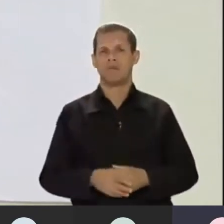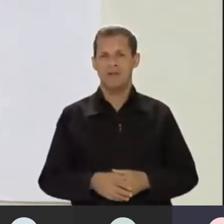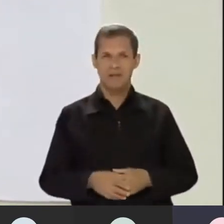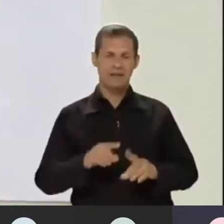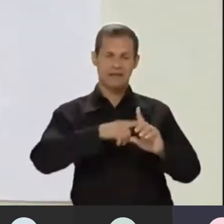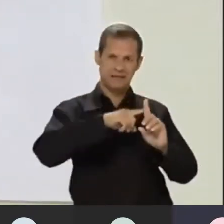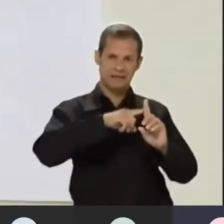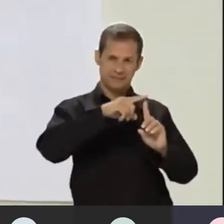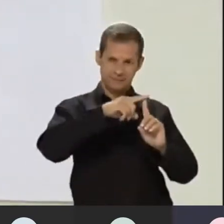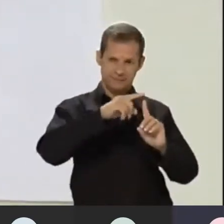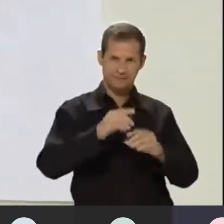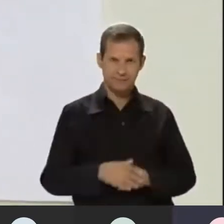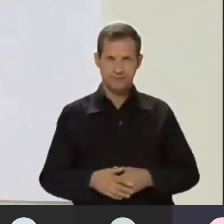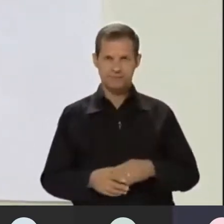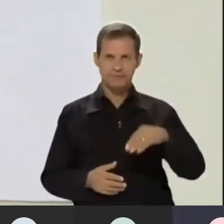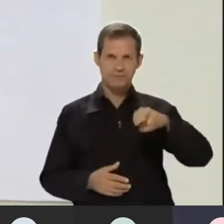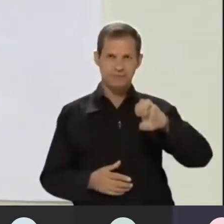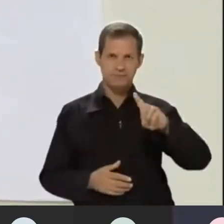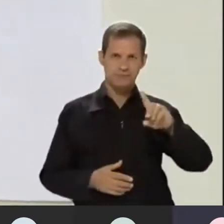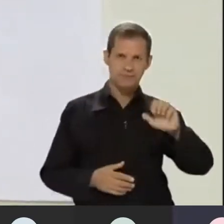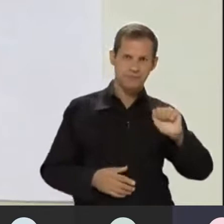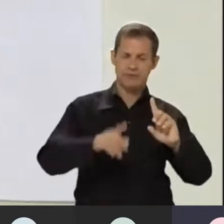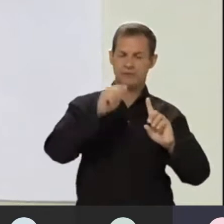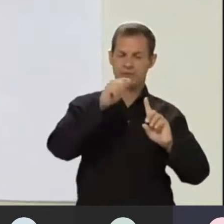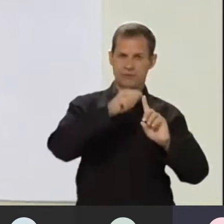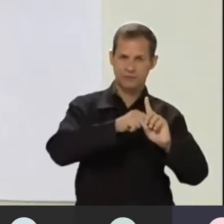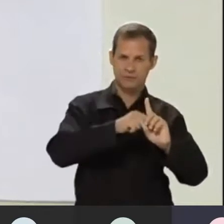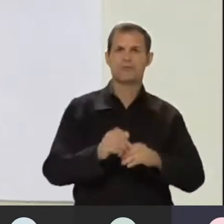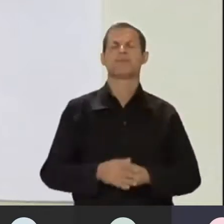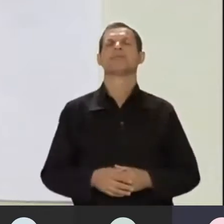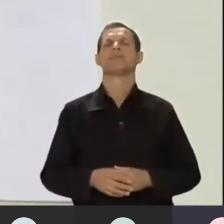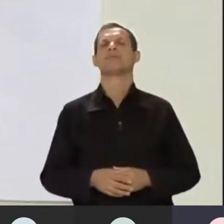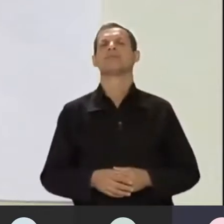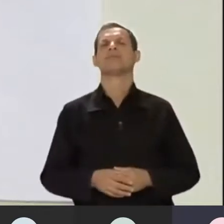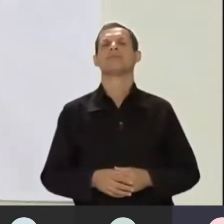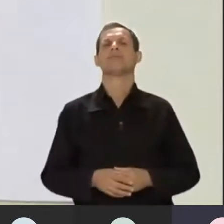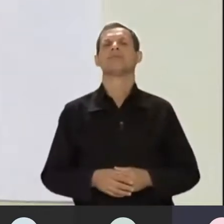a temperatura média do mês.